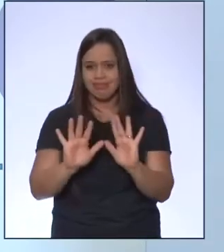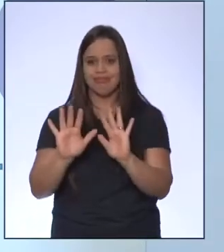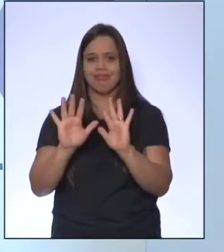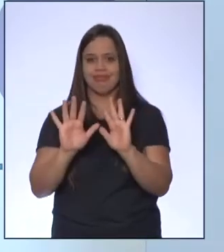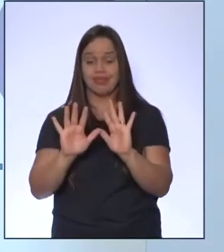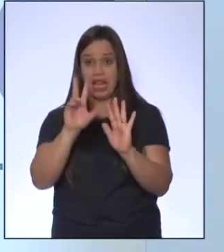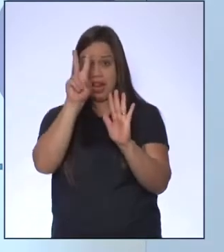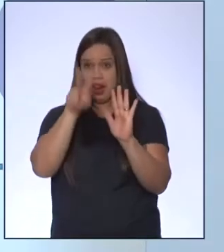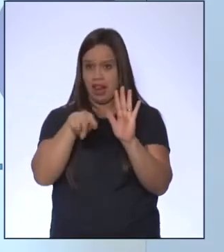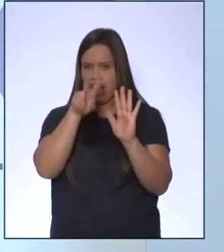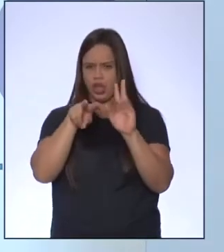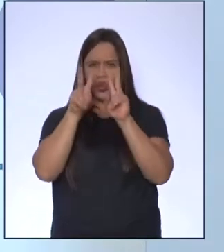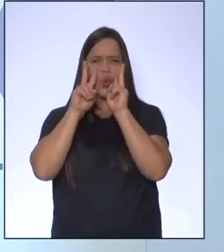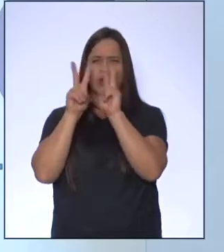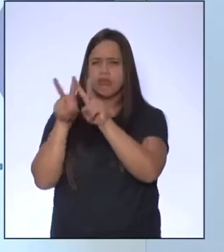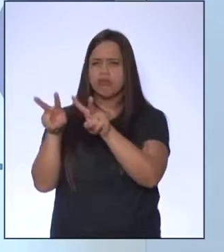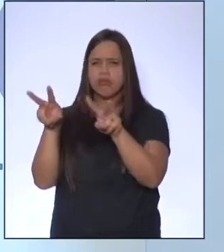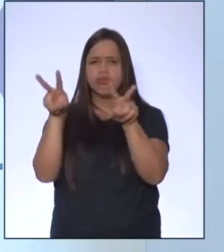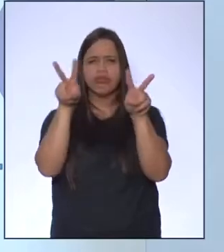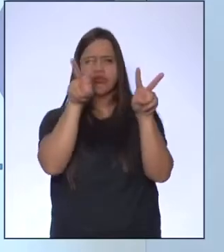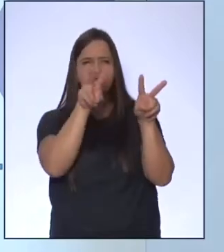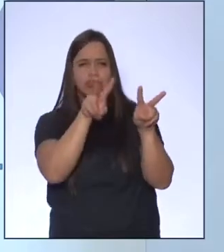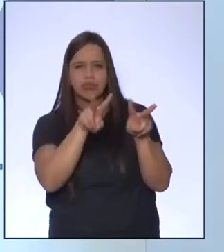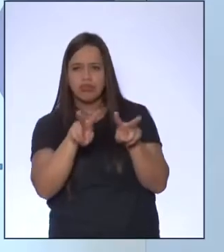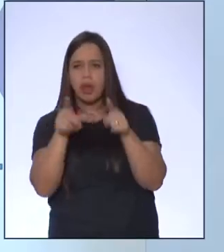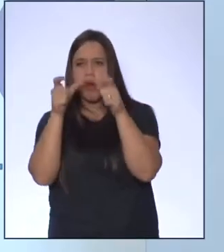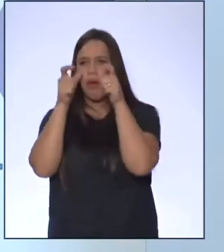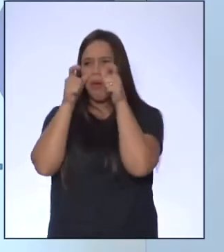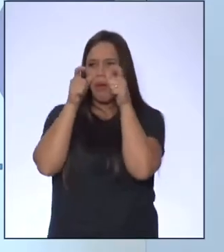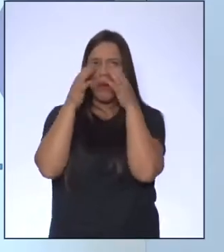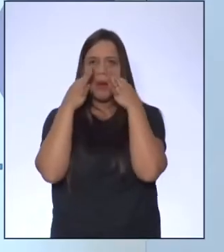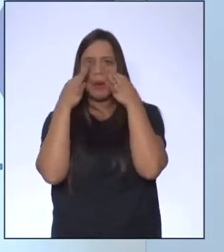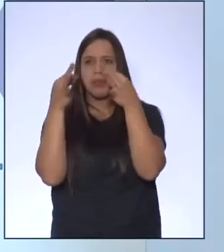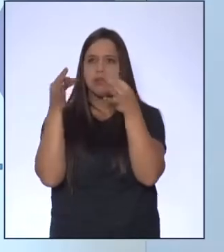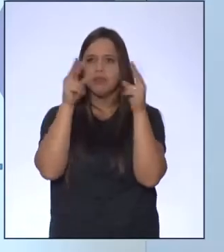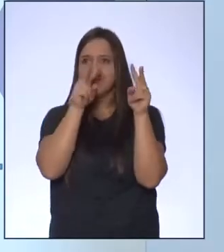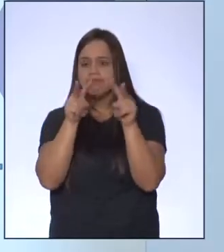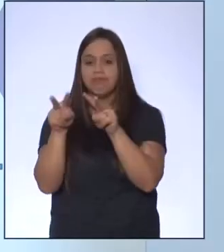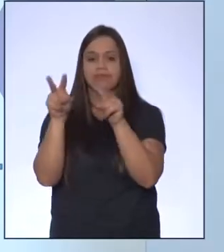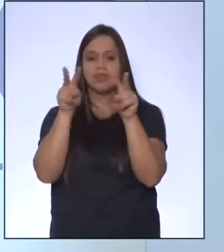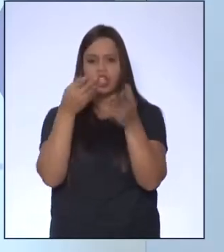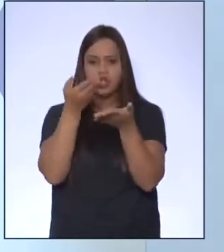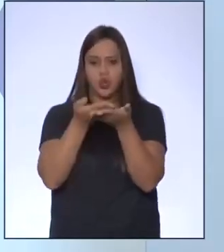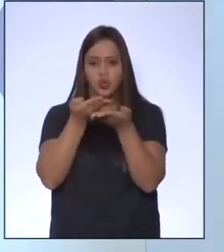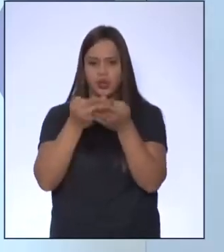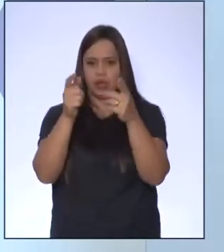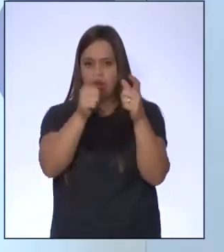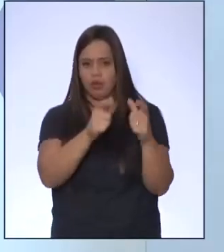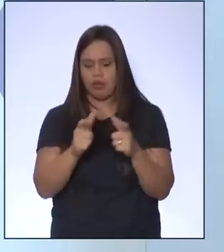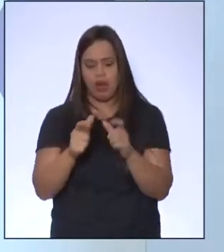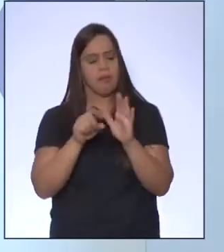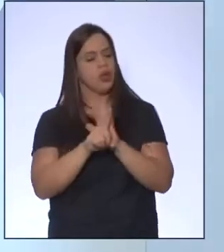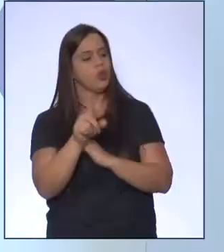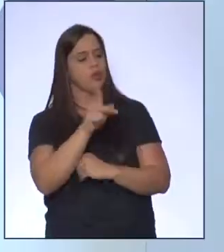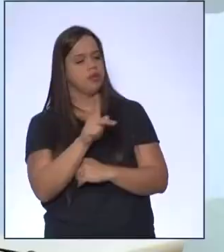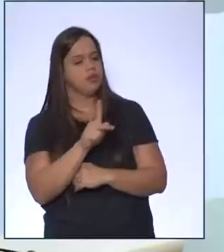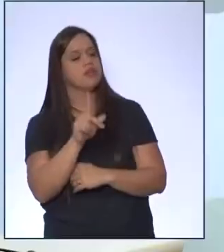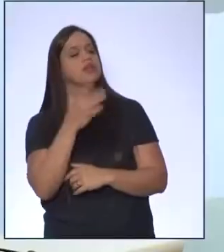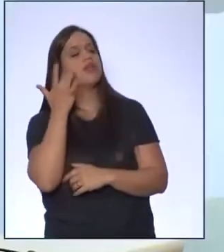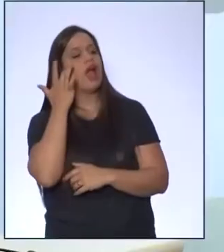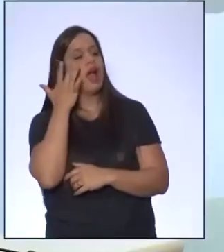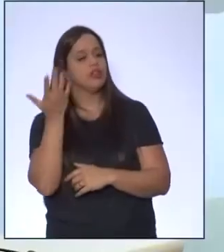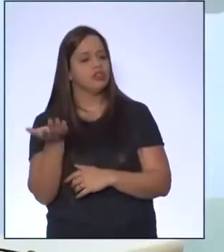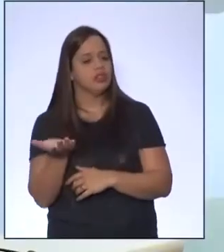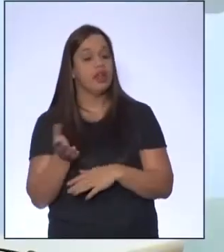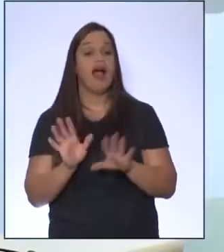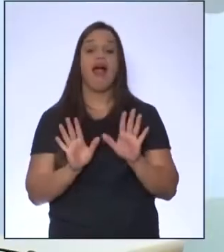da leitura de uma paisagem, a gente estudar o lugar? O que a senhora acha, professora? Olha, isso